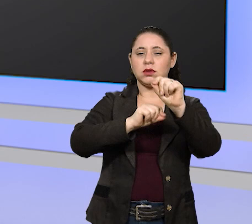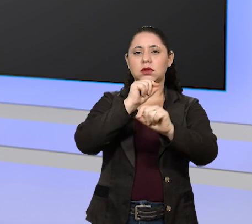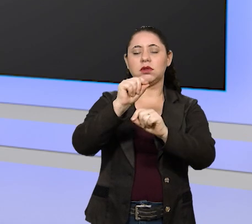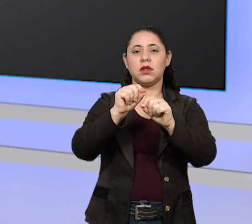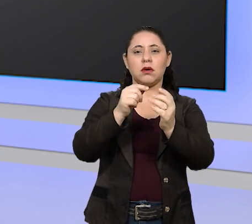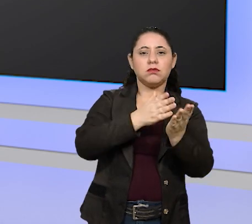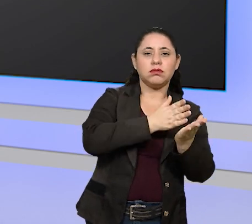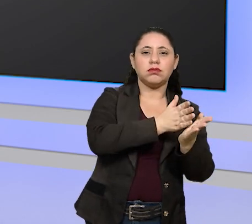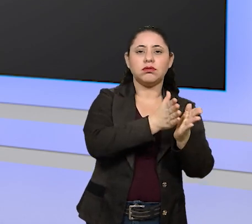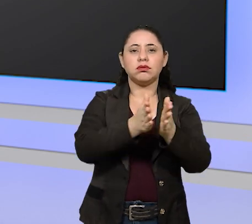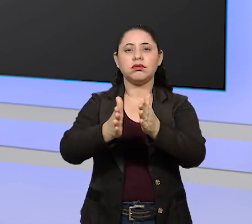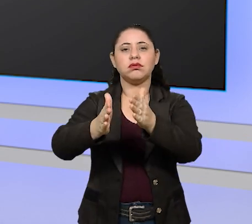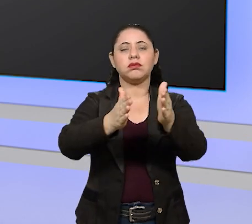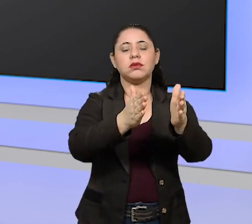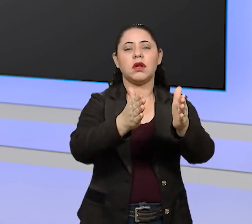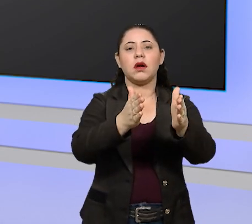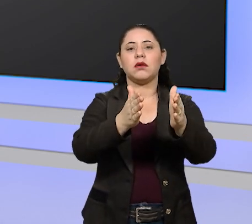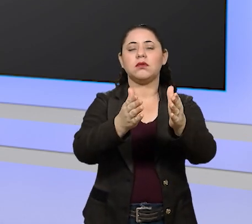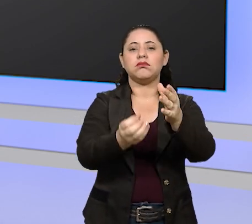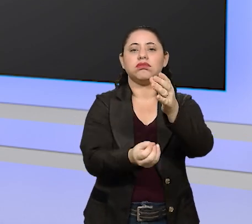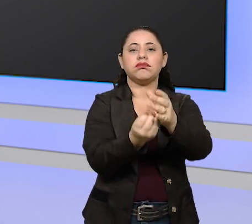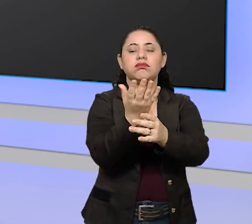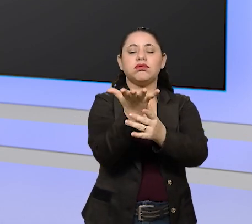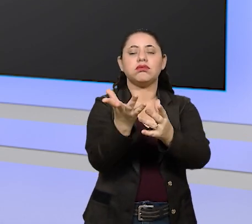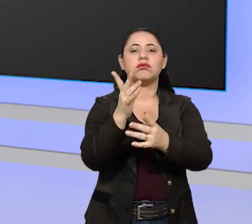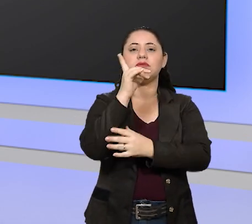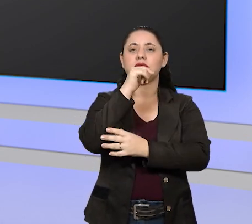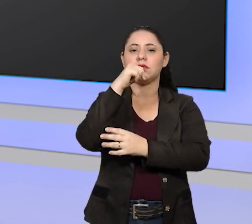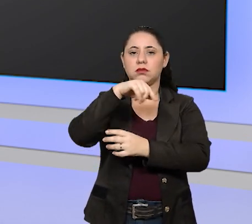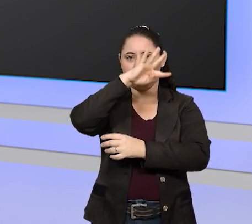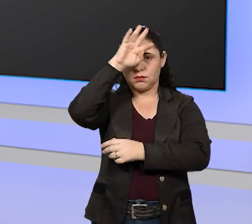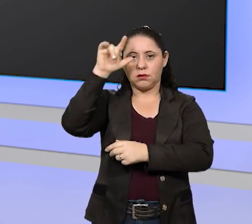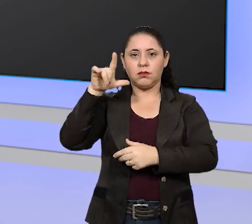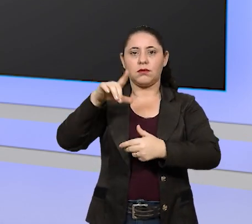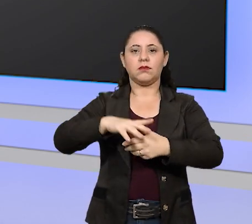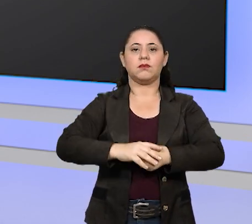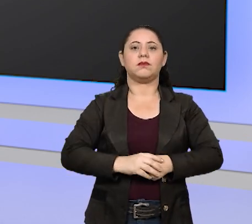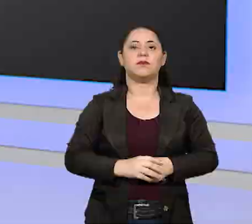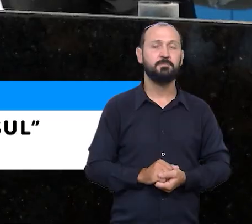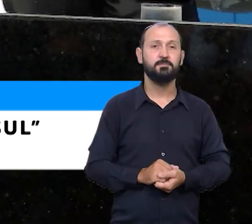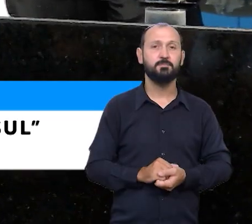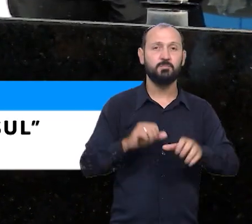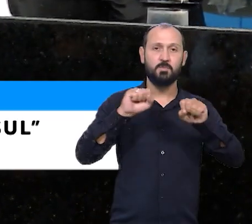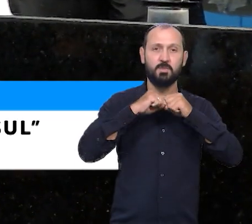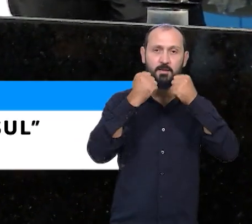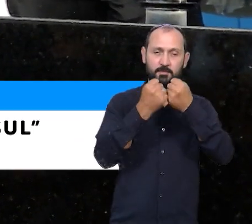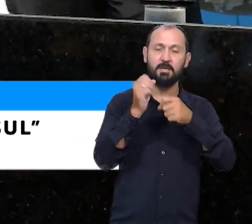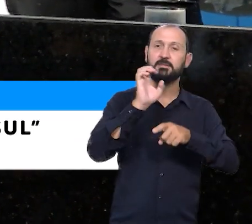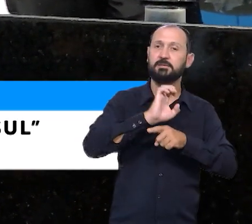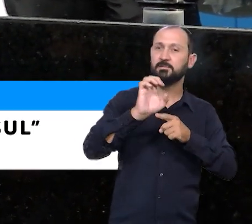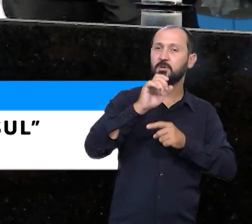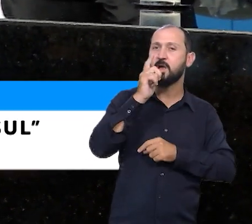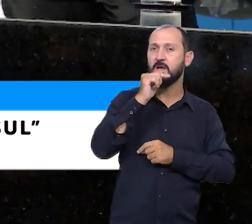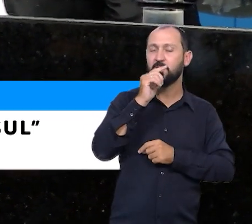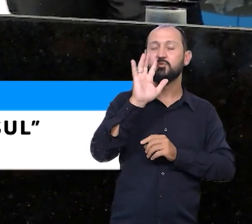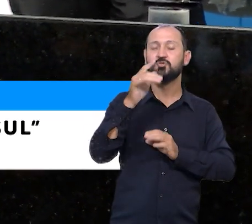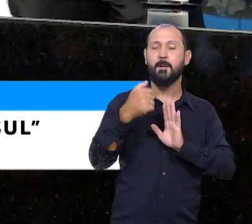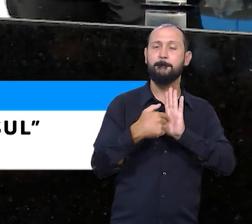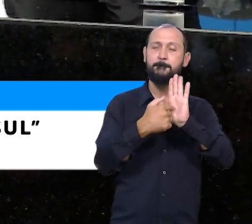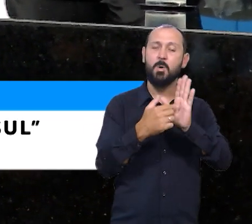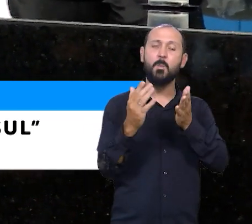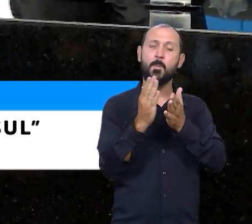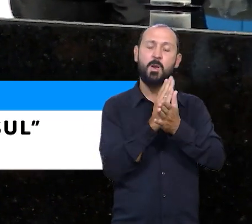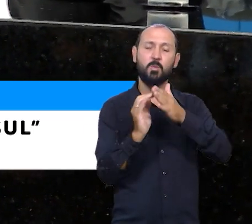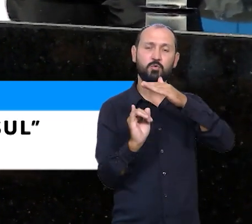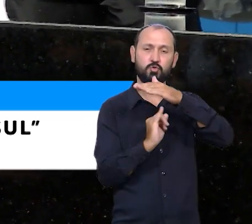desta edição foi Caminhos para a Produção de Água em Mato Grosso do Sul. O Seminário Estadual da Água já é